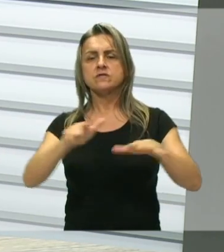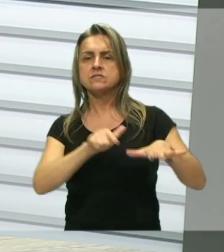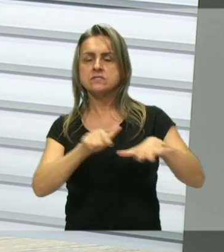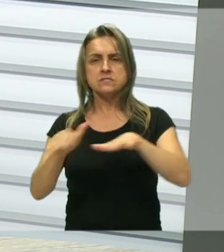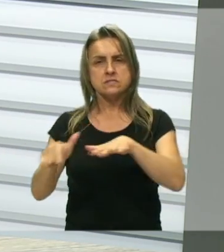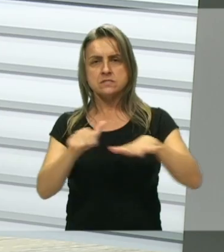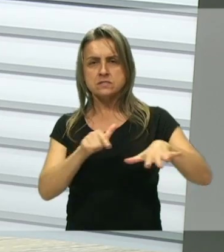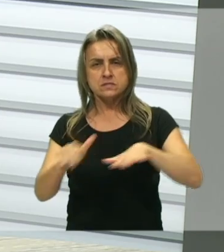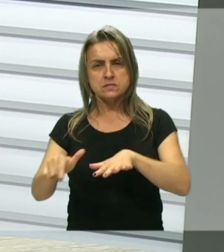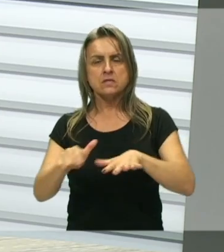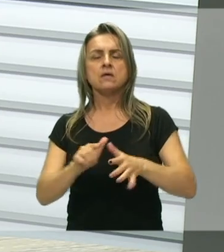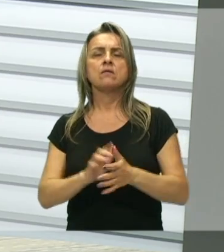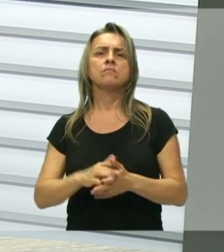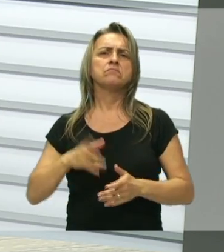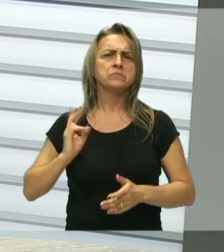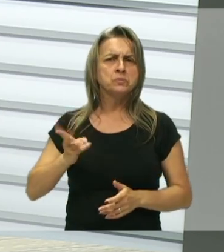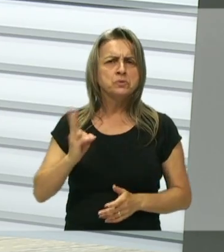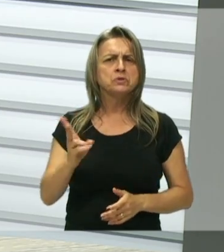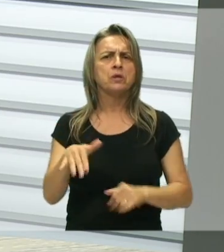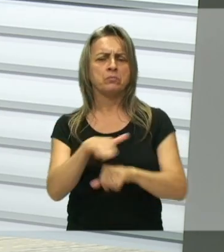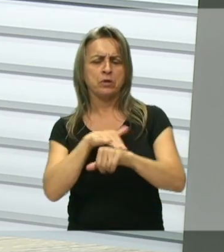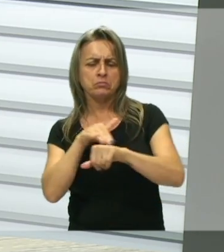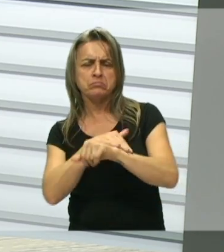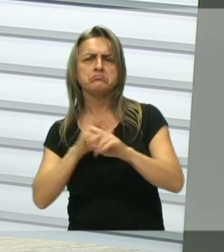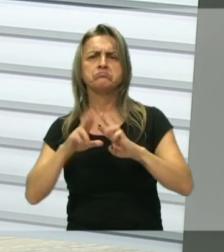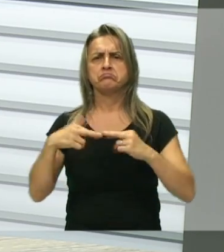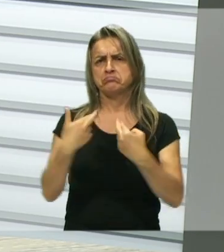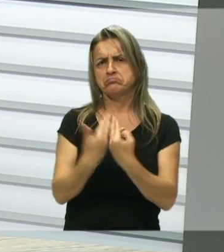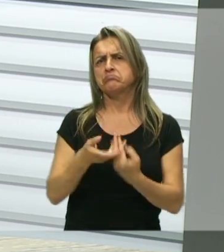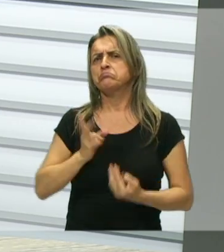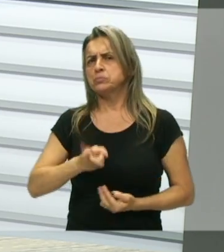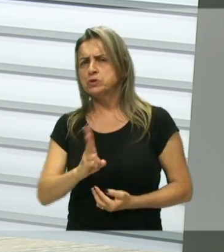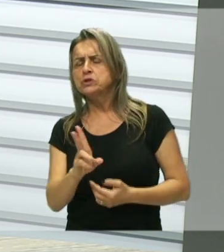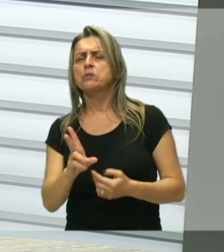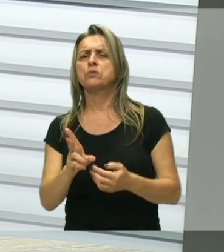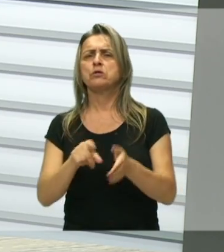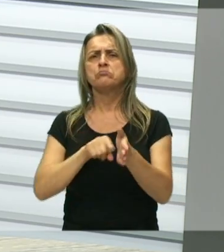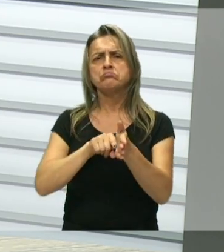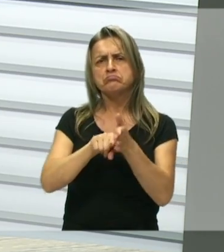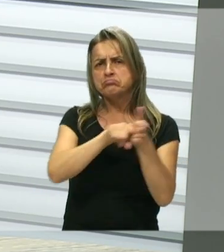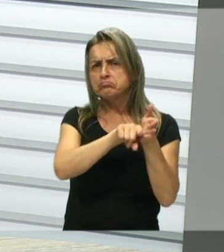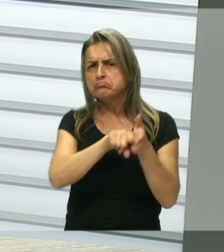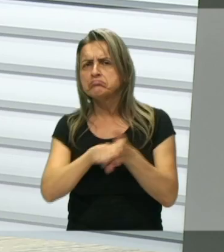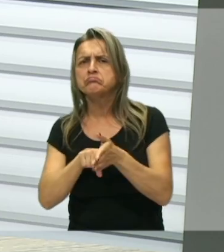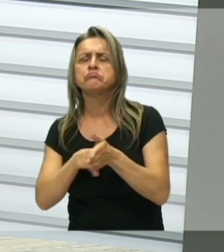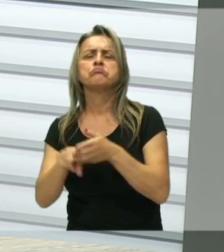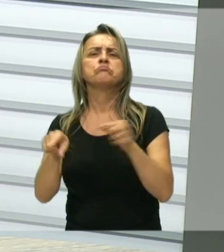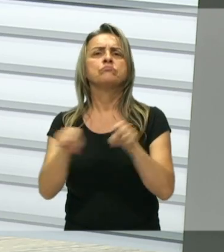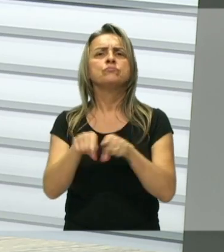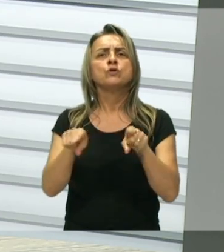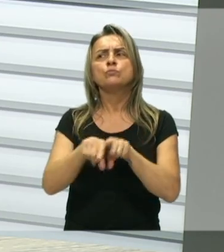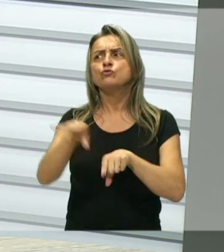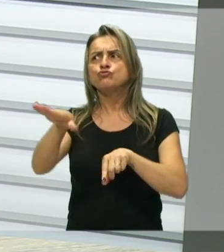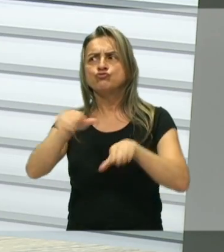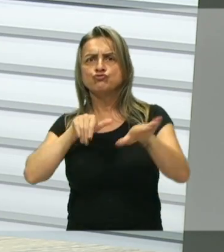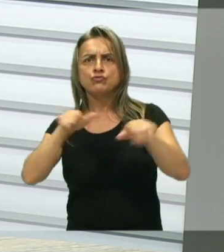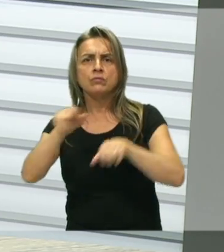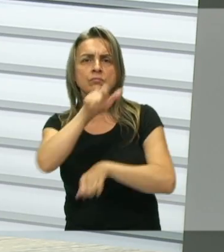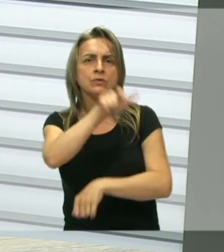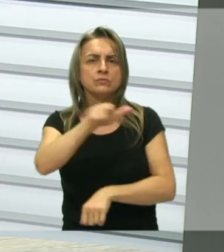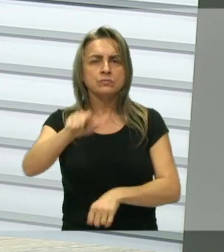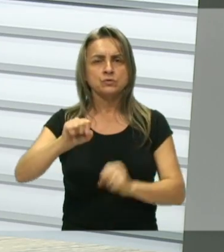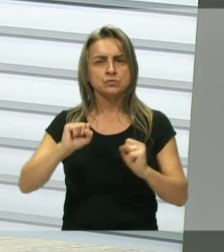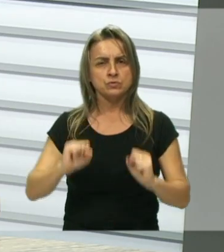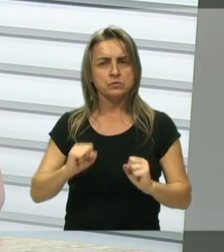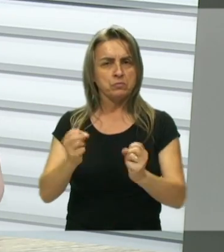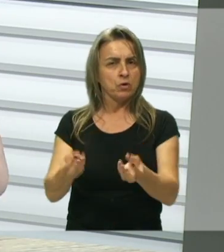a gente está sempre se atualizando e buscando pessoas que vão nos dar também suporte, né?